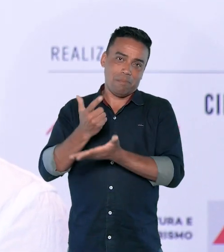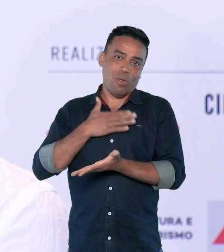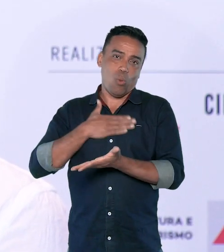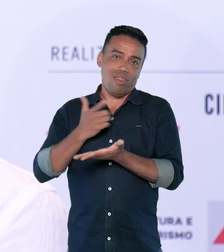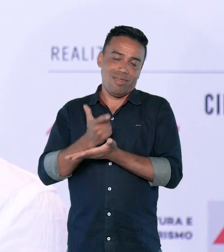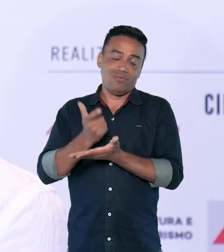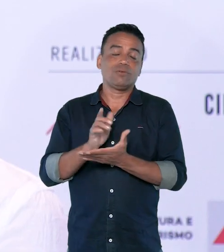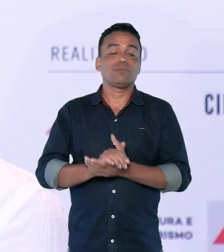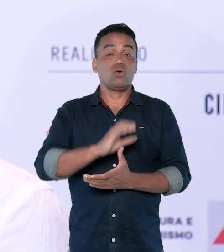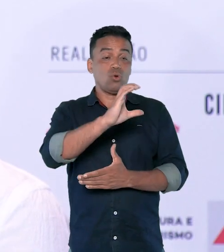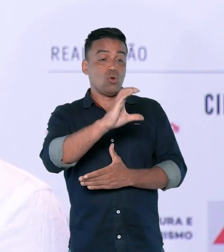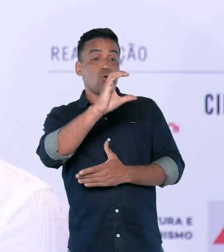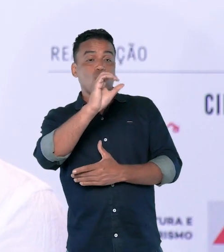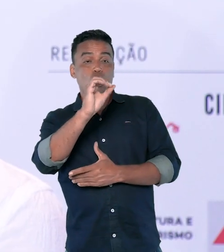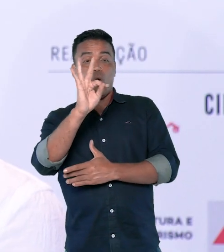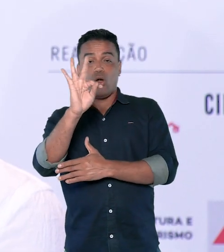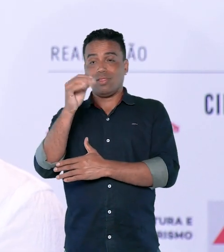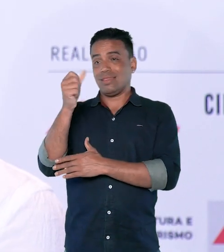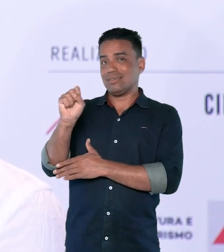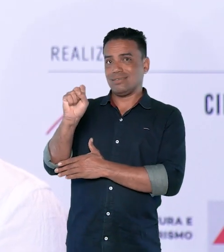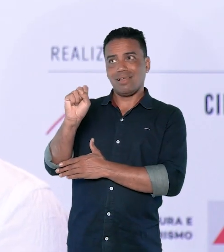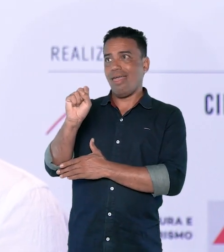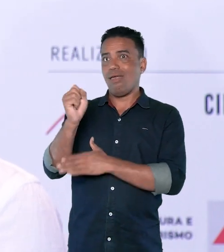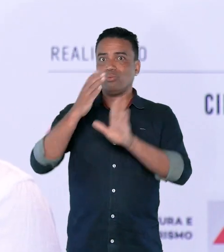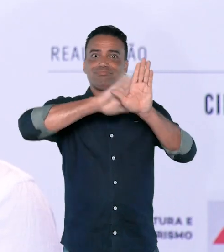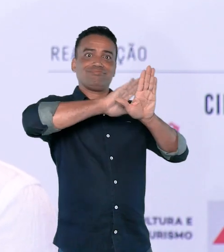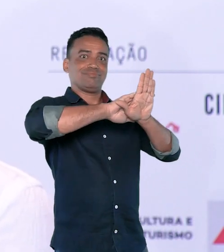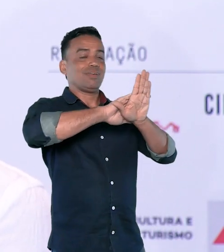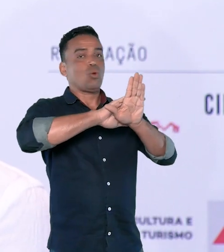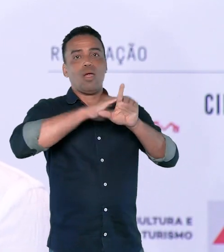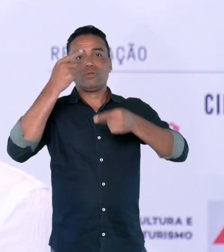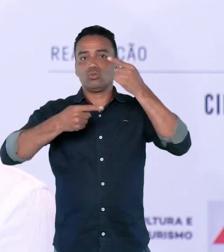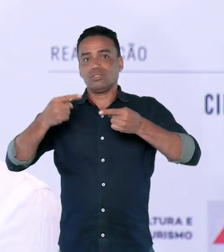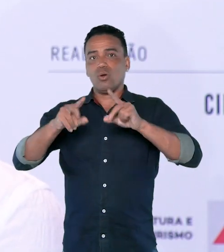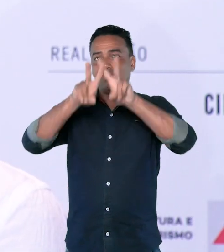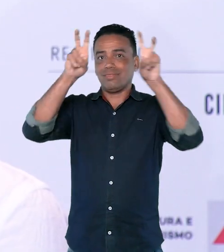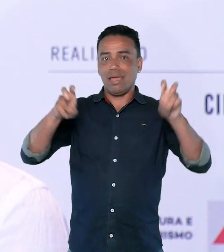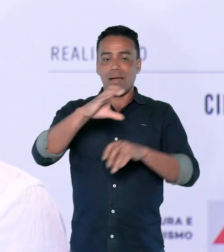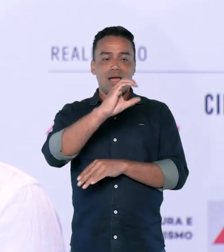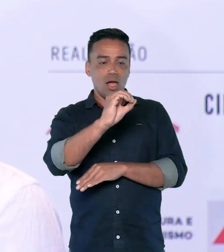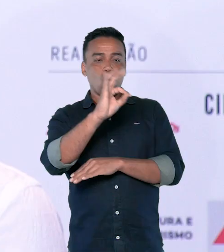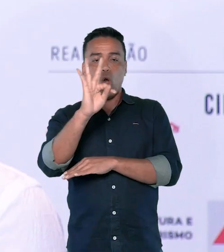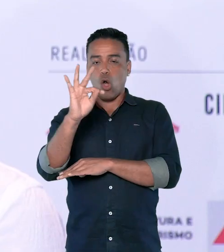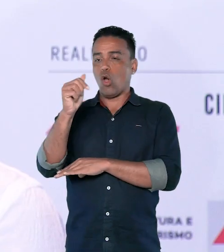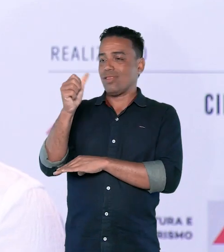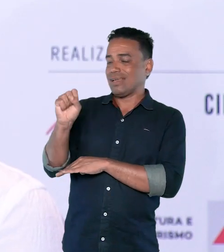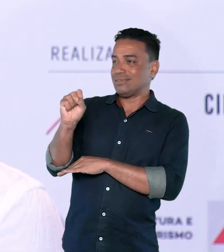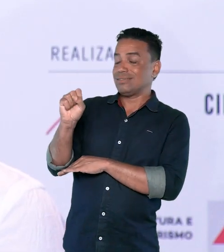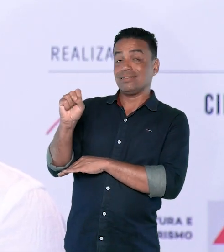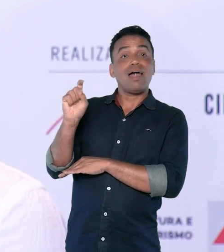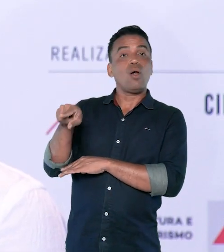As cotas aqui é o pano de fundo. Não há uma discussão sobre as cotas. Há uma discussão sobre a permanência